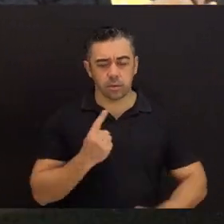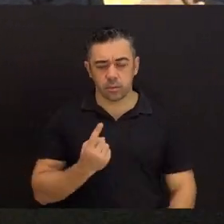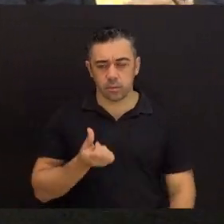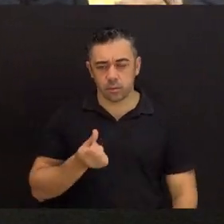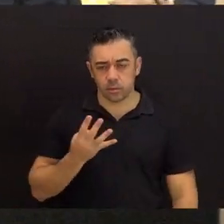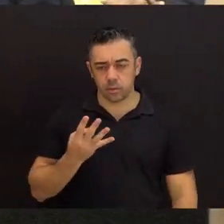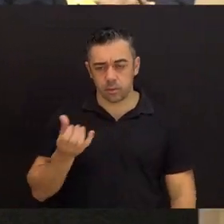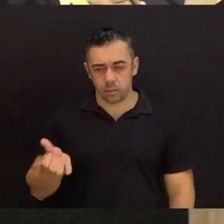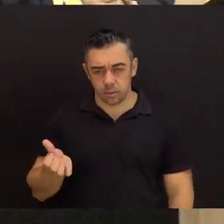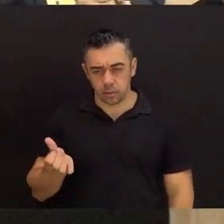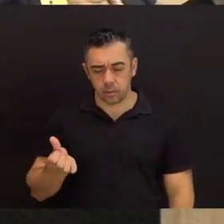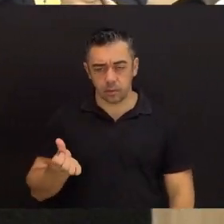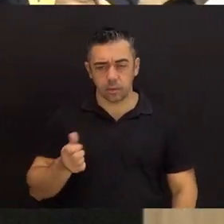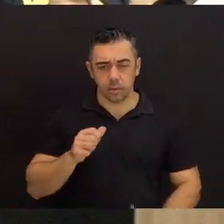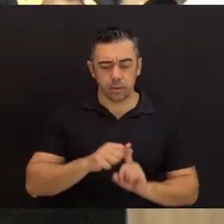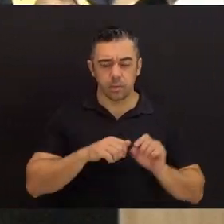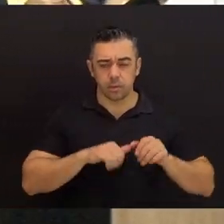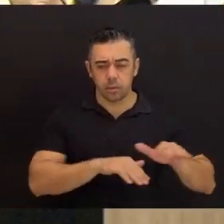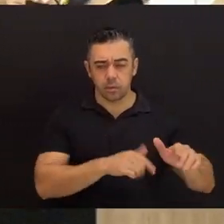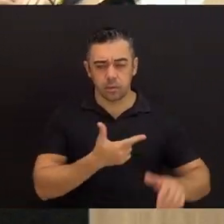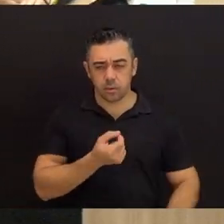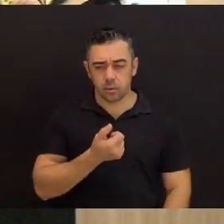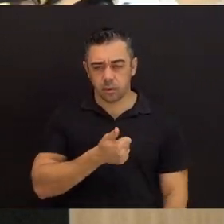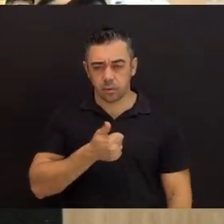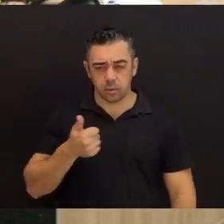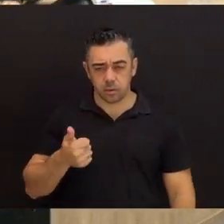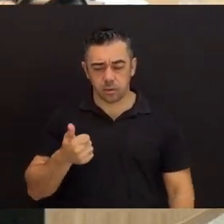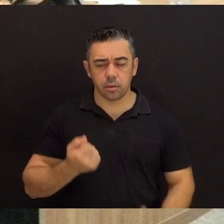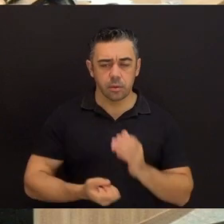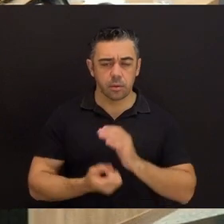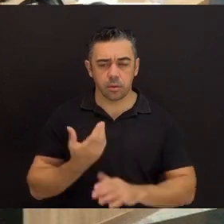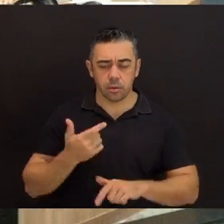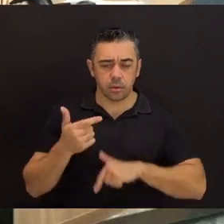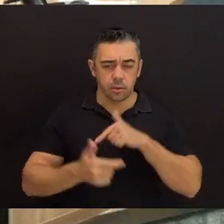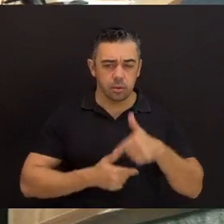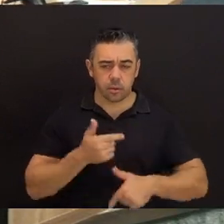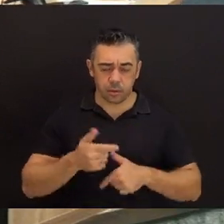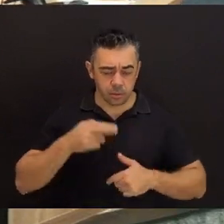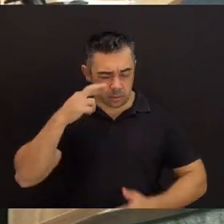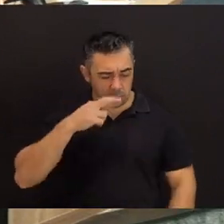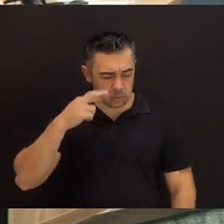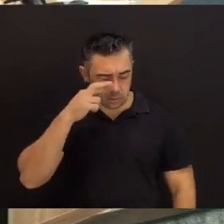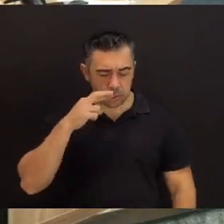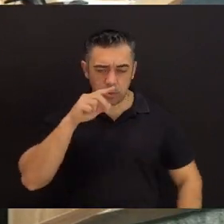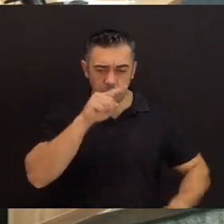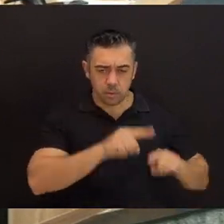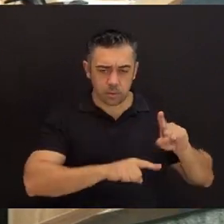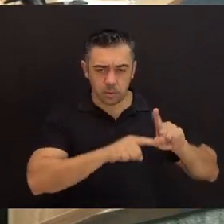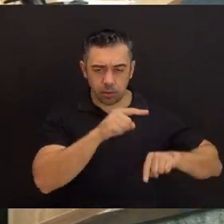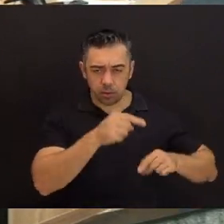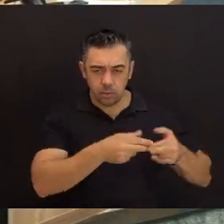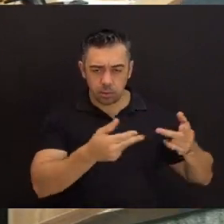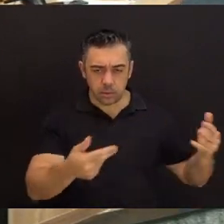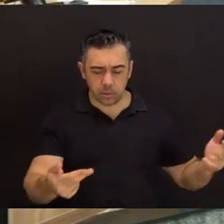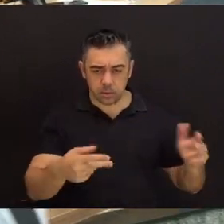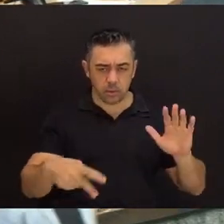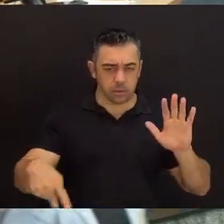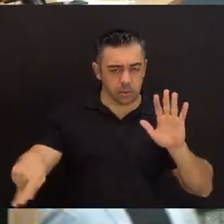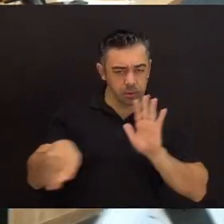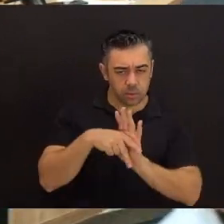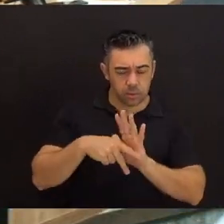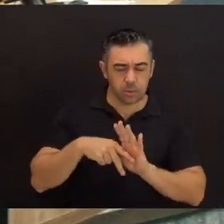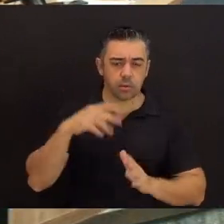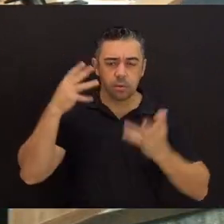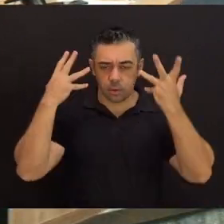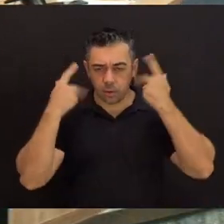de setembro de 2011 e cria o serviço de inspeção Municipal de produtos de origem animal em